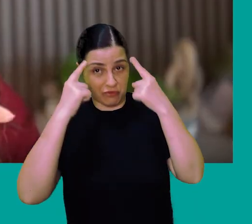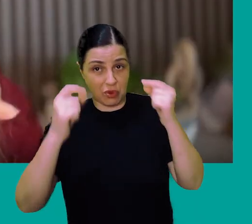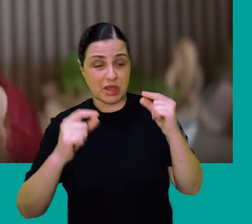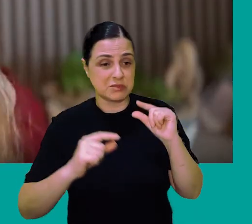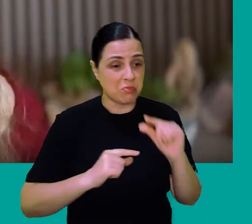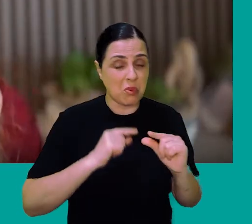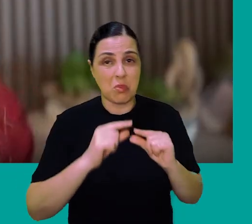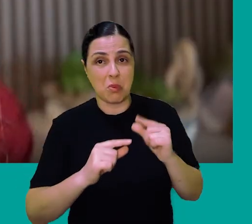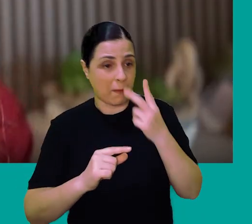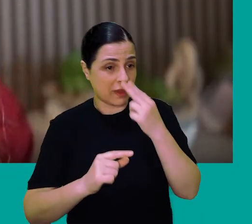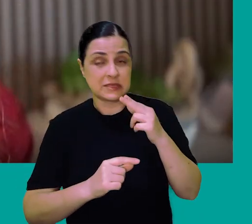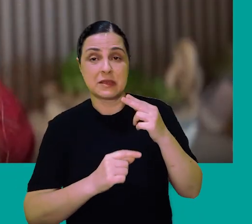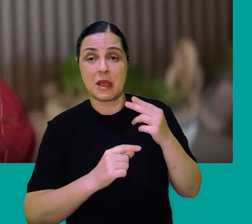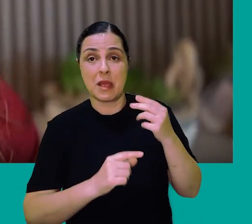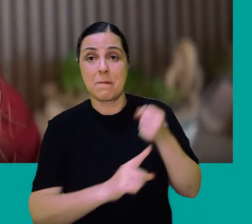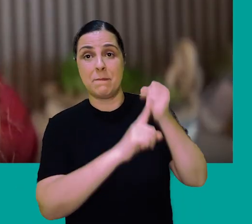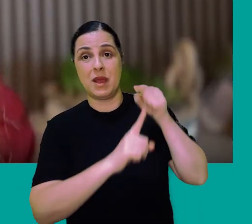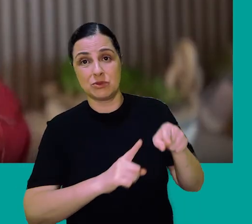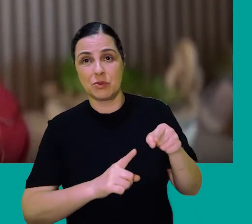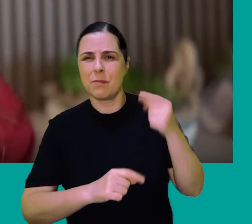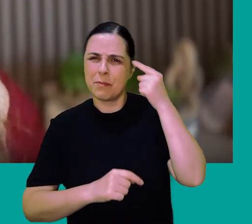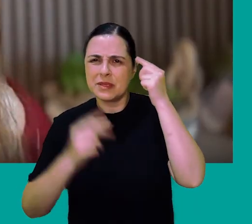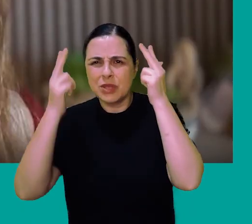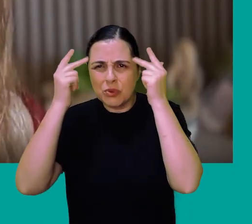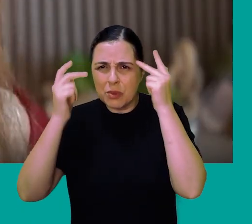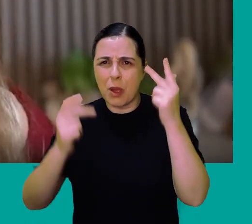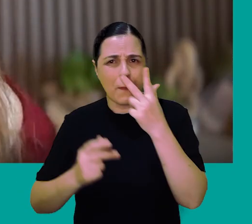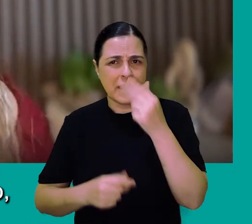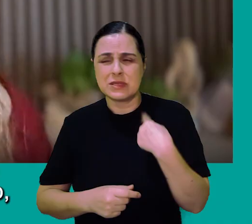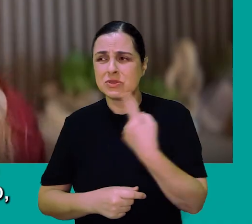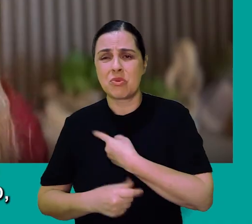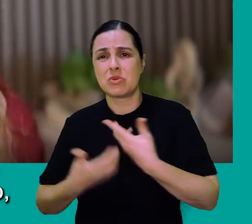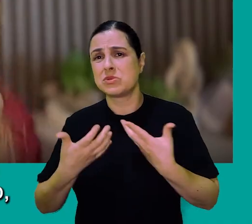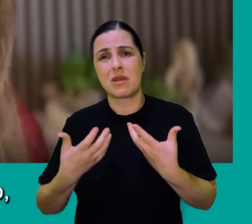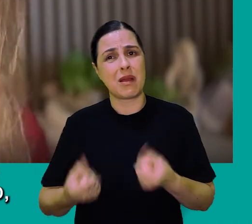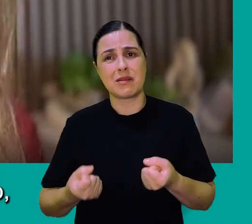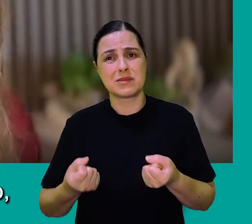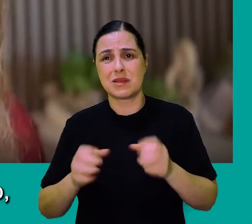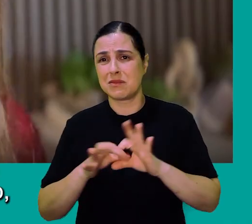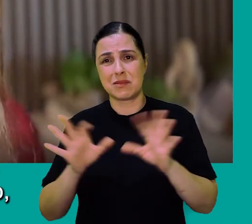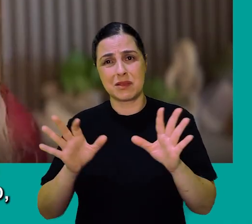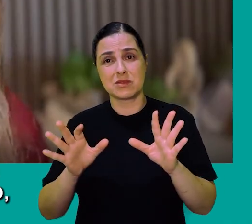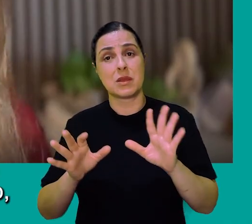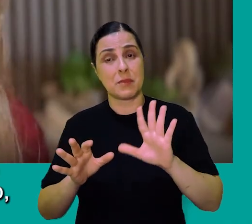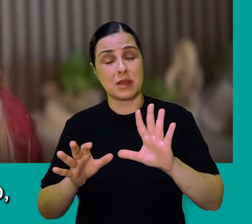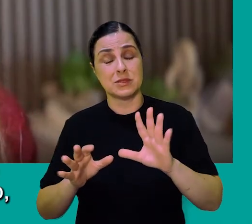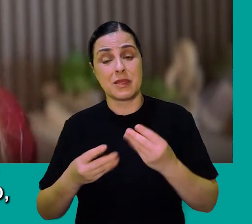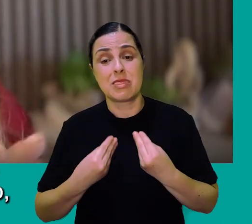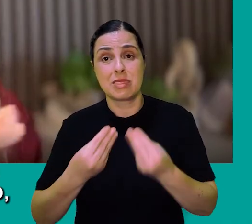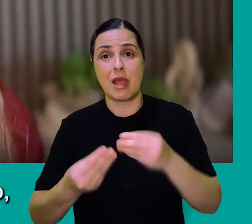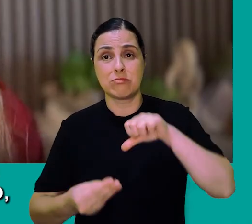que são normalizadas, né, e a gente acaba aceitando, e isso impacta em oportunidade, em autoestima,